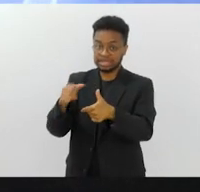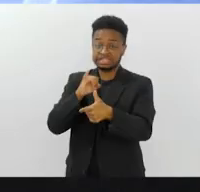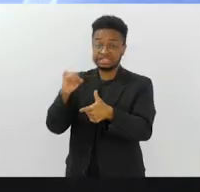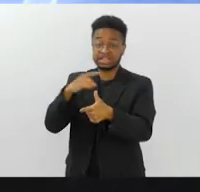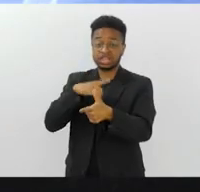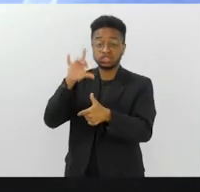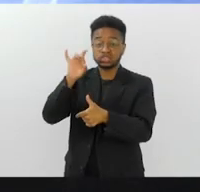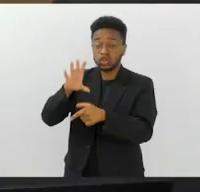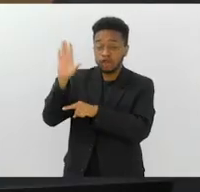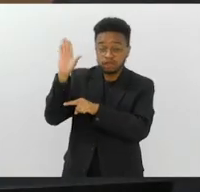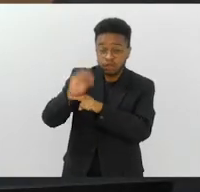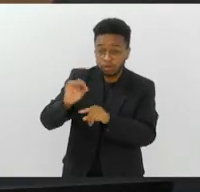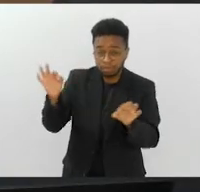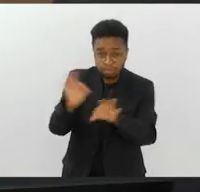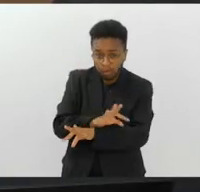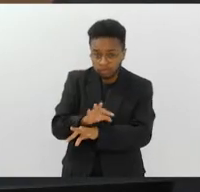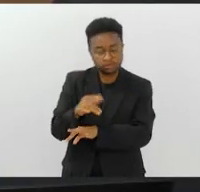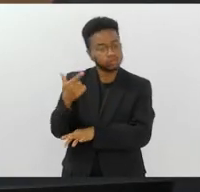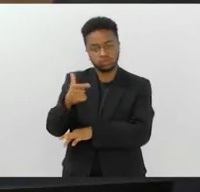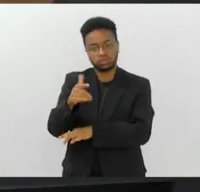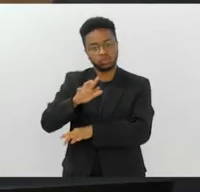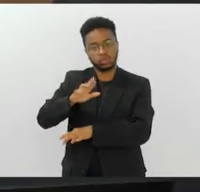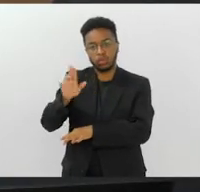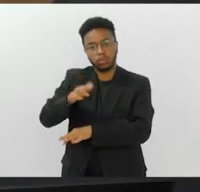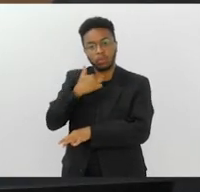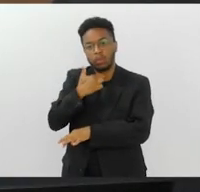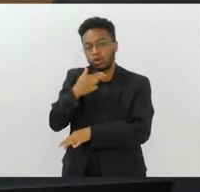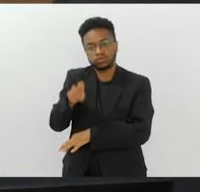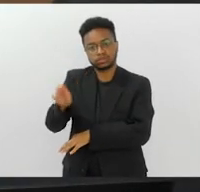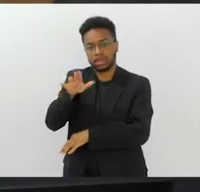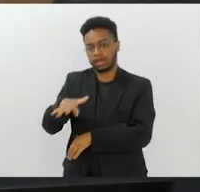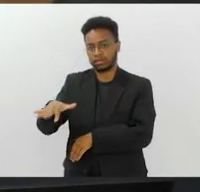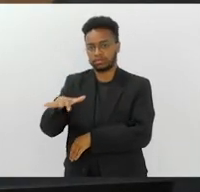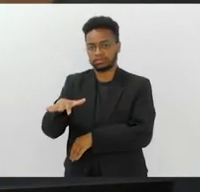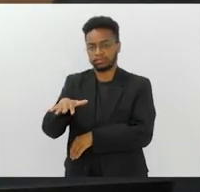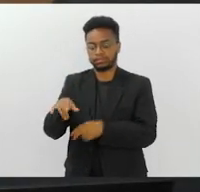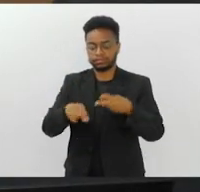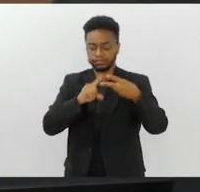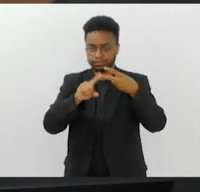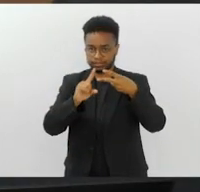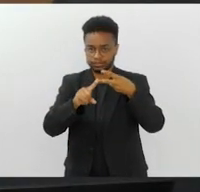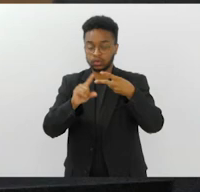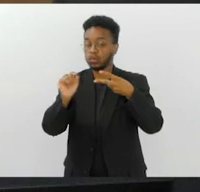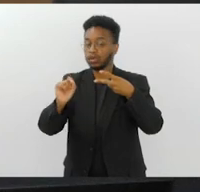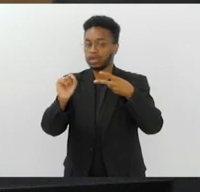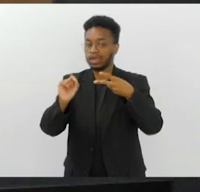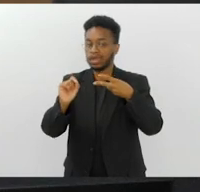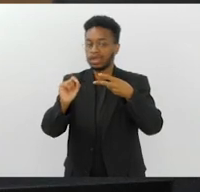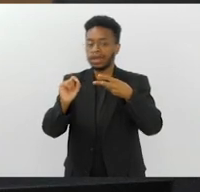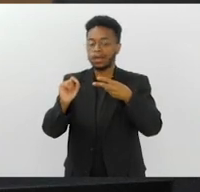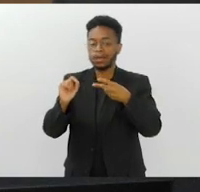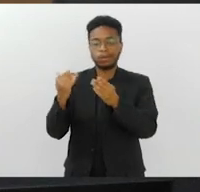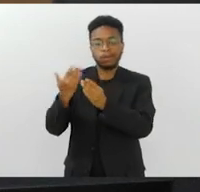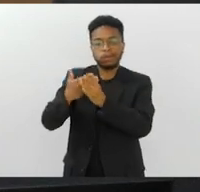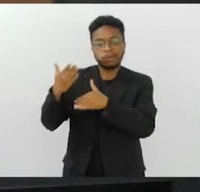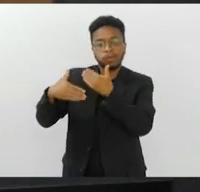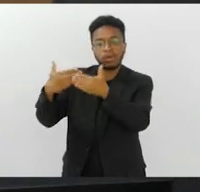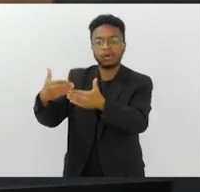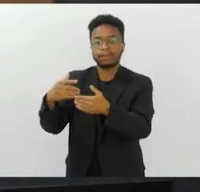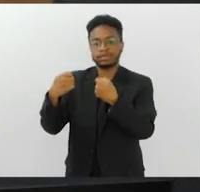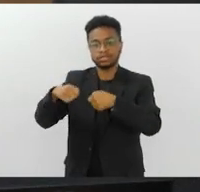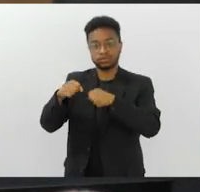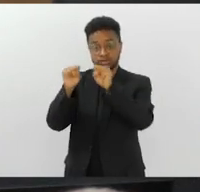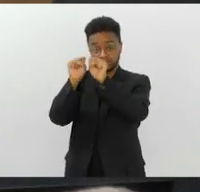a captura não é reconhecimento facial Então vamos ao segundo ponto que é o processamento Então eu tenho que ter um